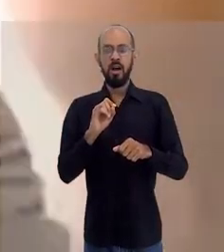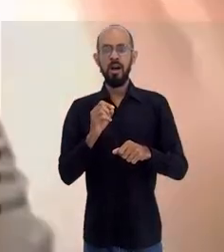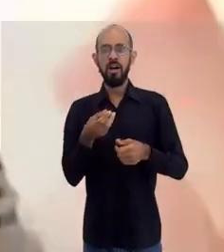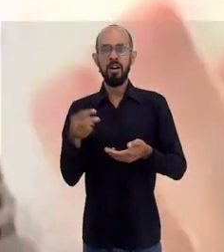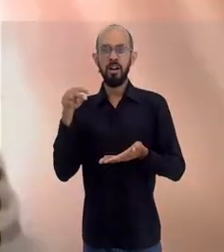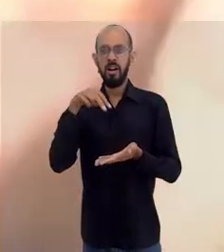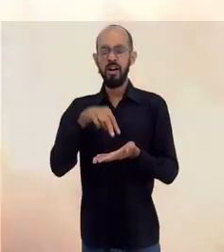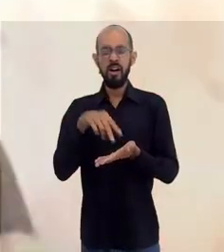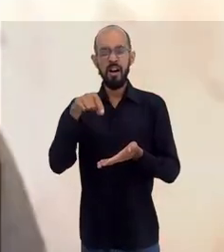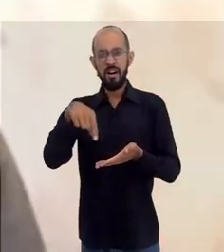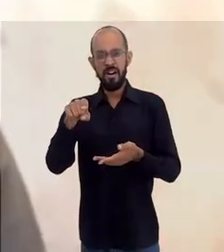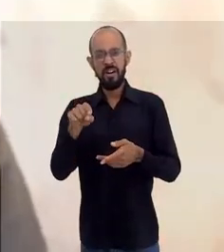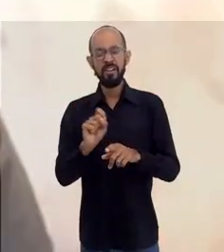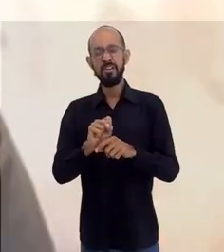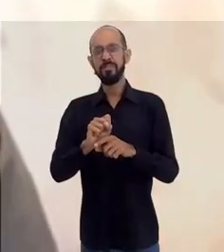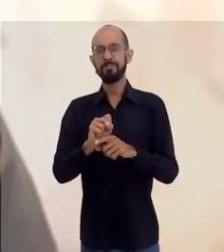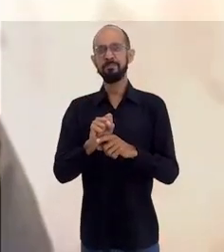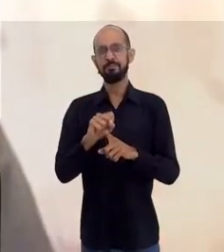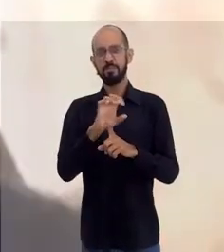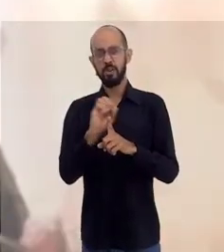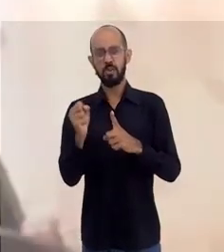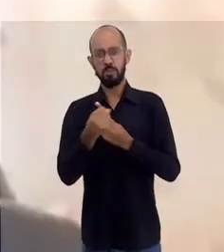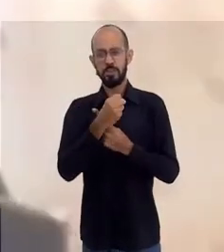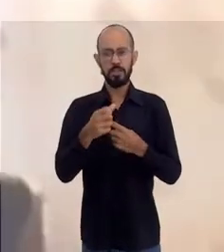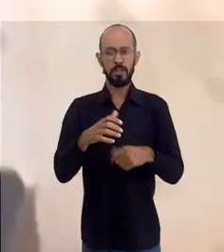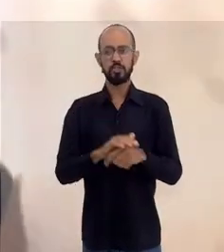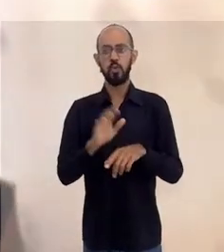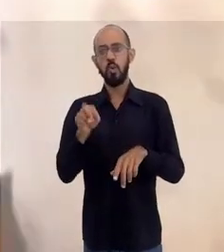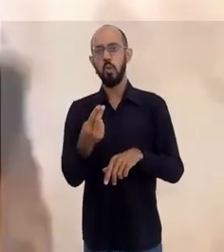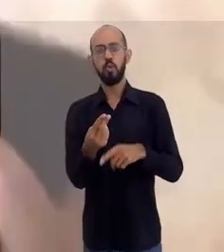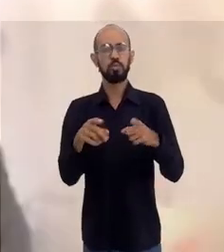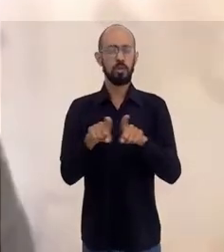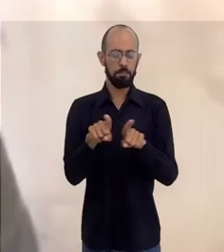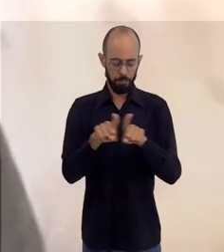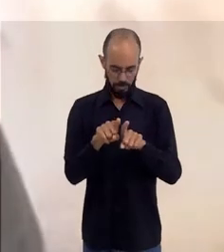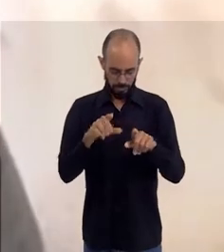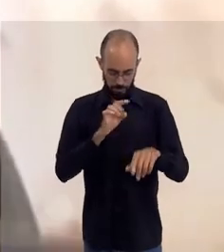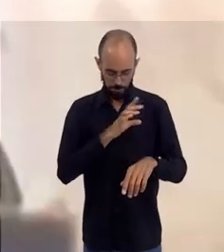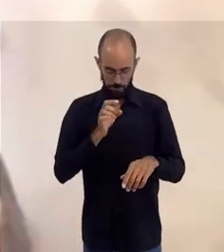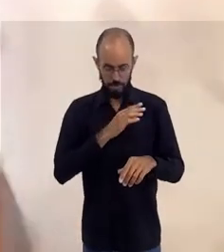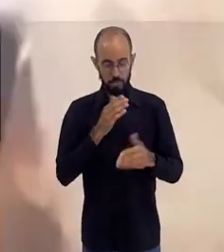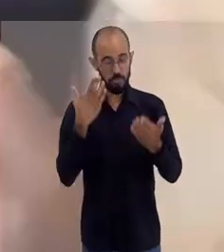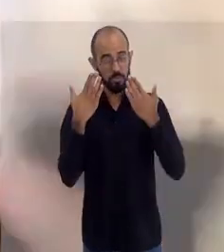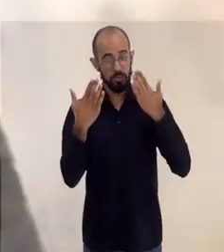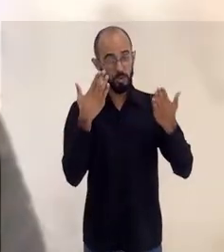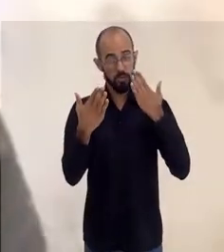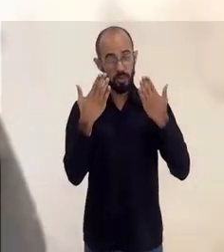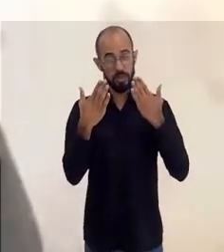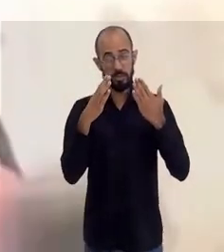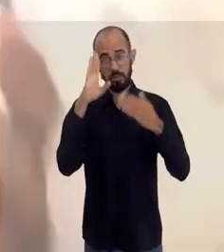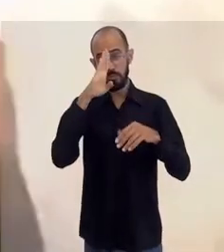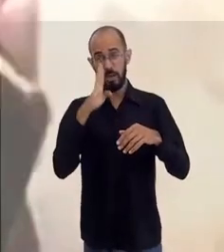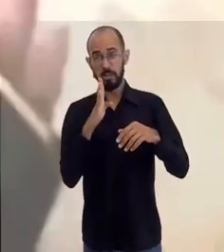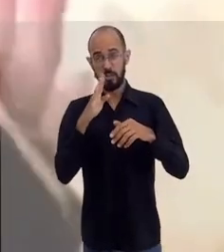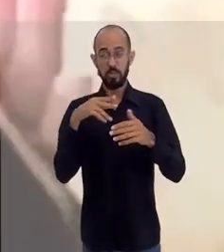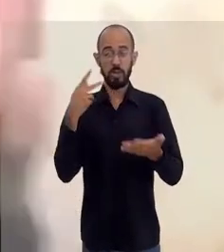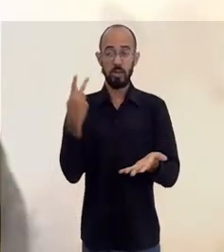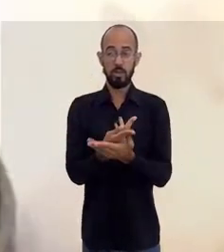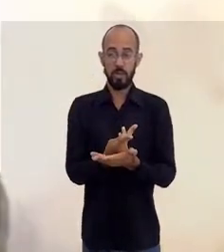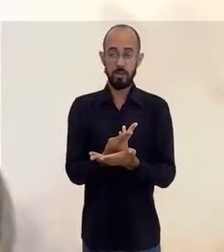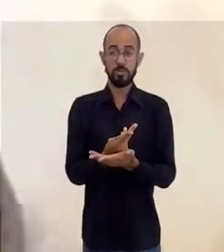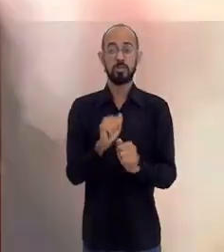não deveria mas tem receio ela tem receio de a gente tem aqui essa desconfiança No Brasil